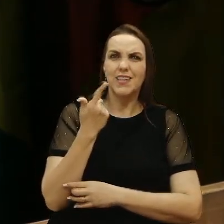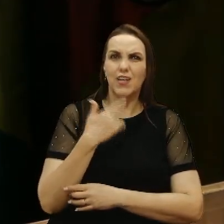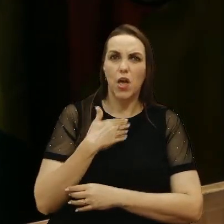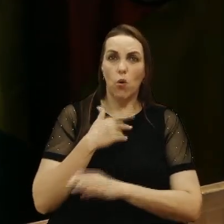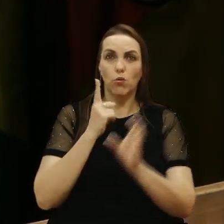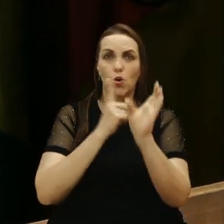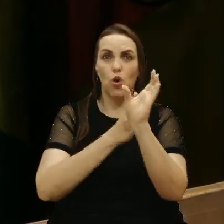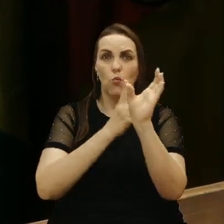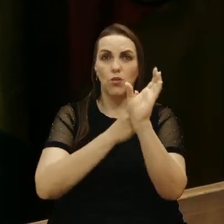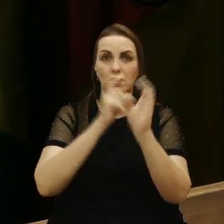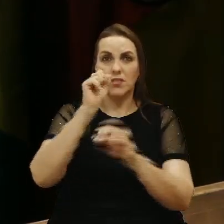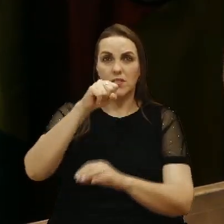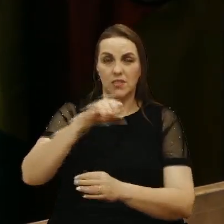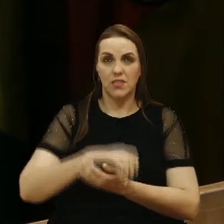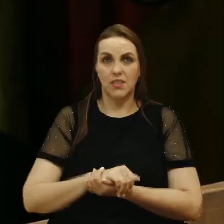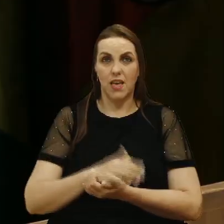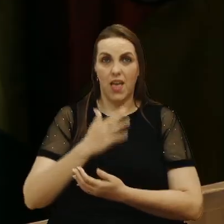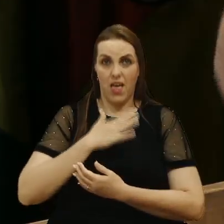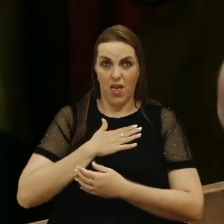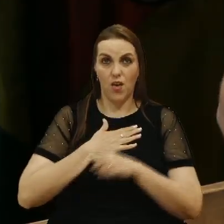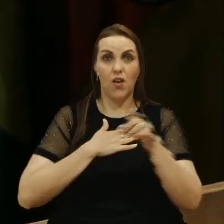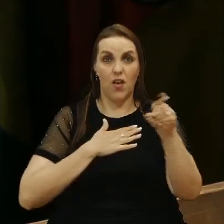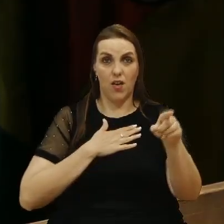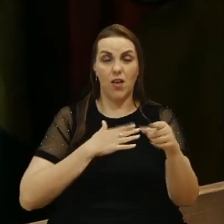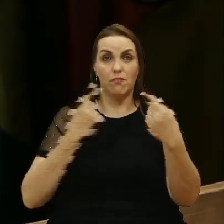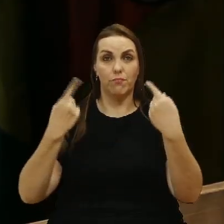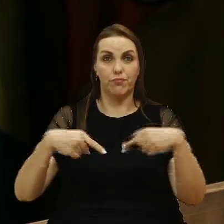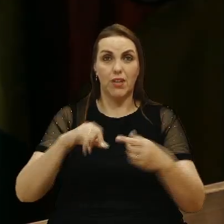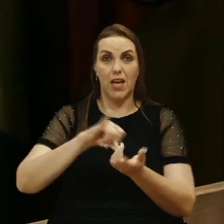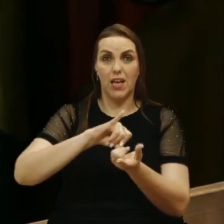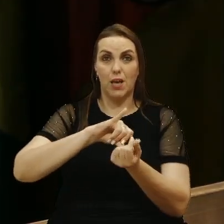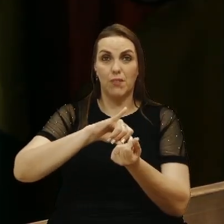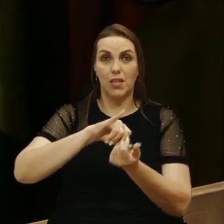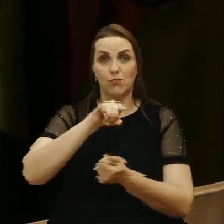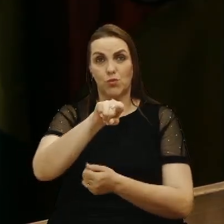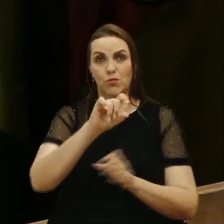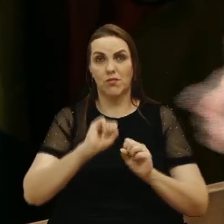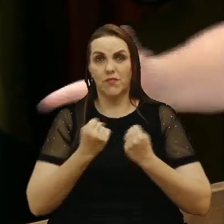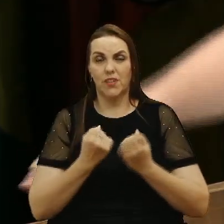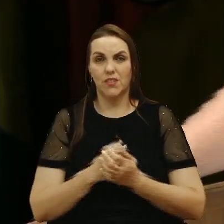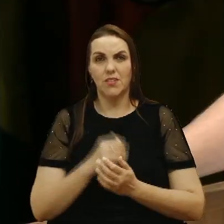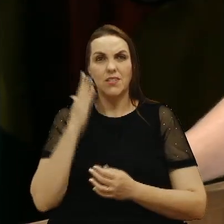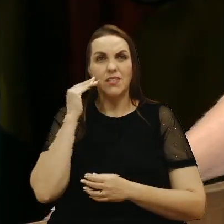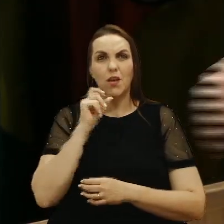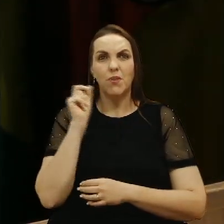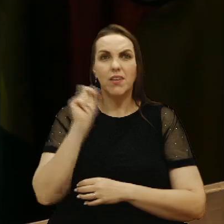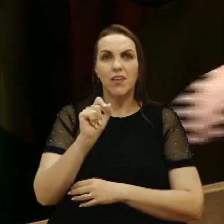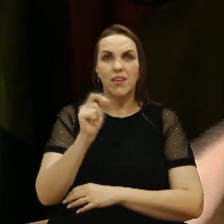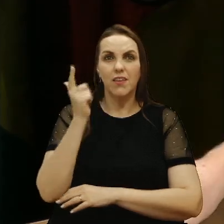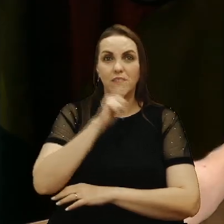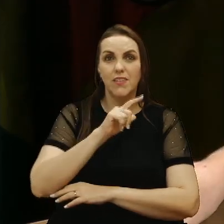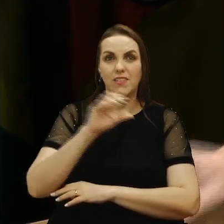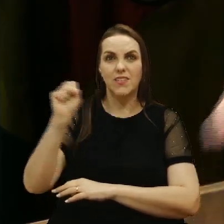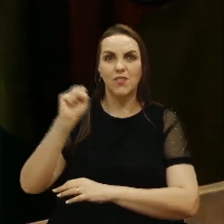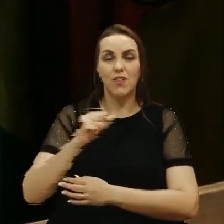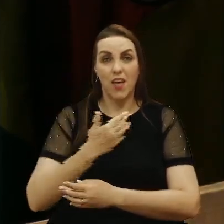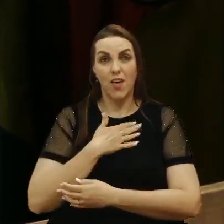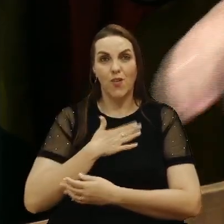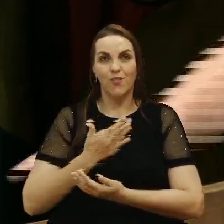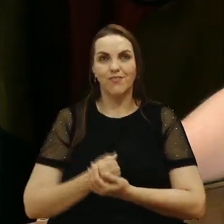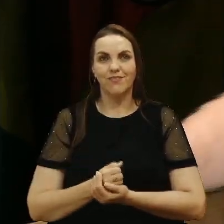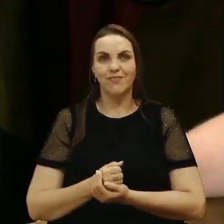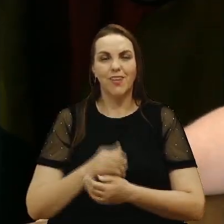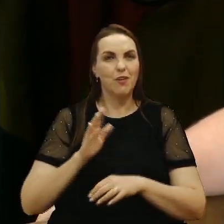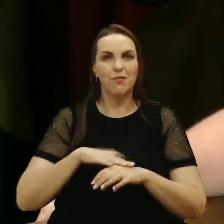comunista. E eu e o senhor competimos no capitalismo que o senhor defende. E sabe quem venceu? Eu. Isso que é o